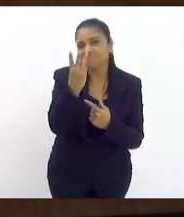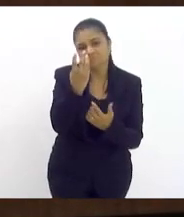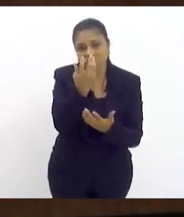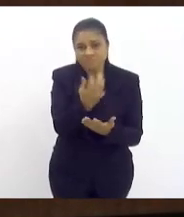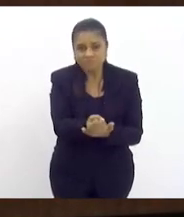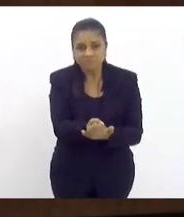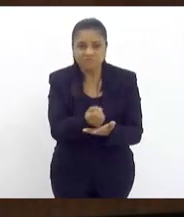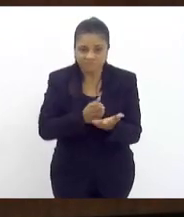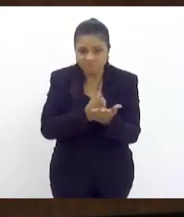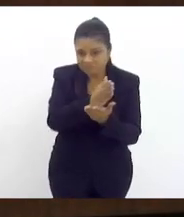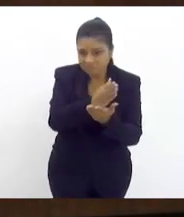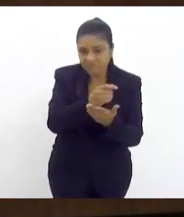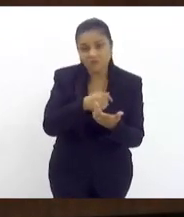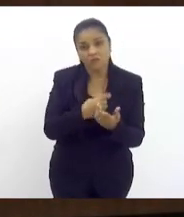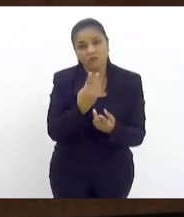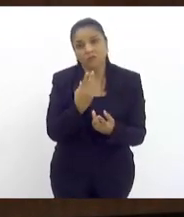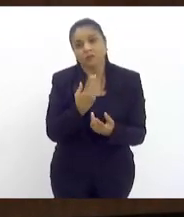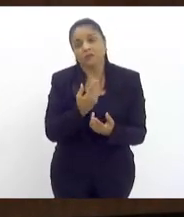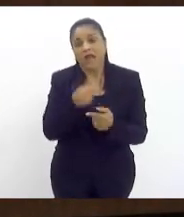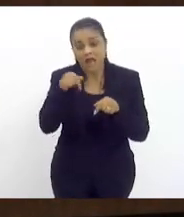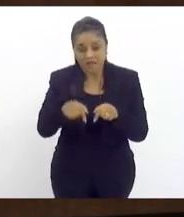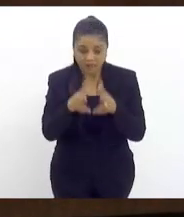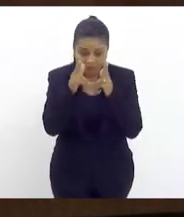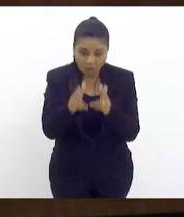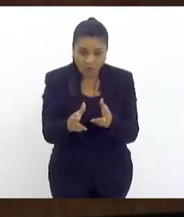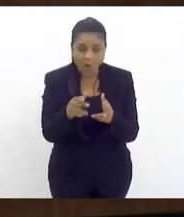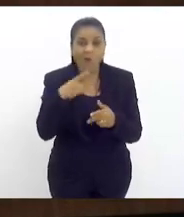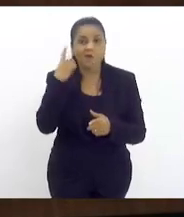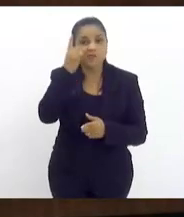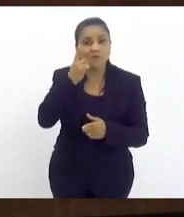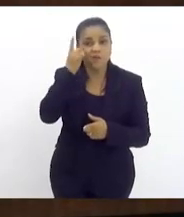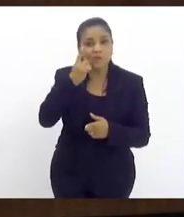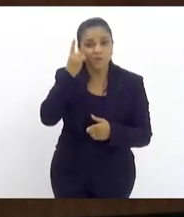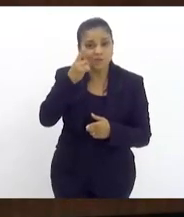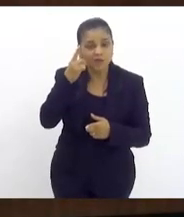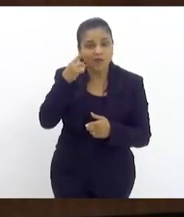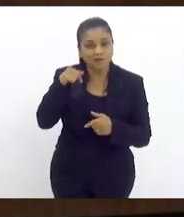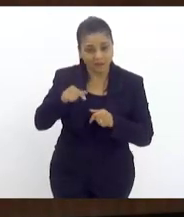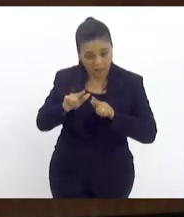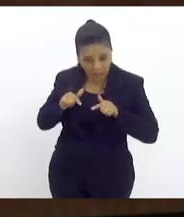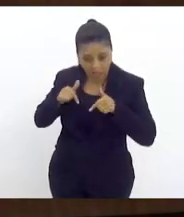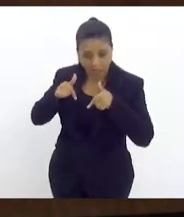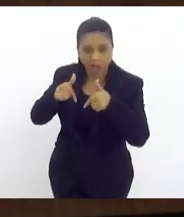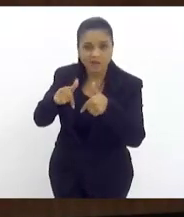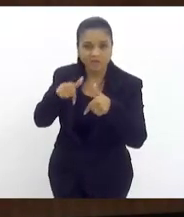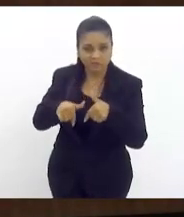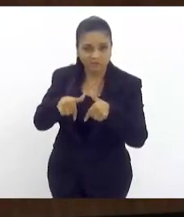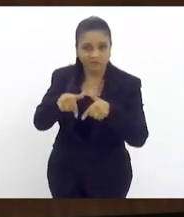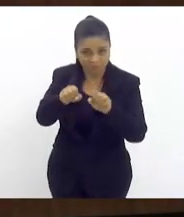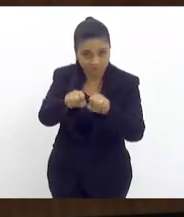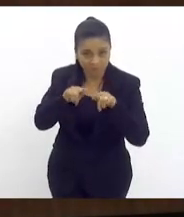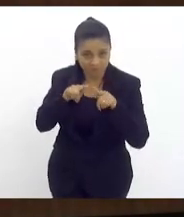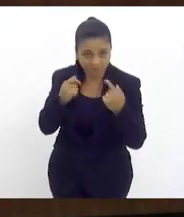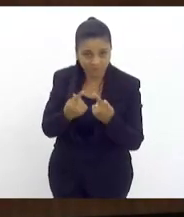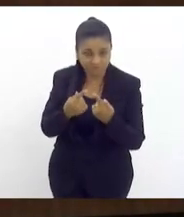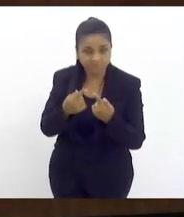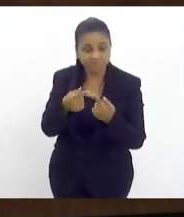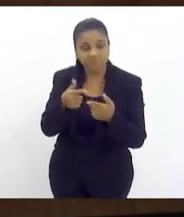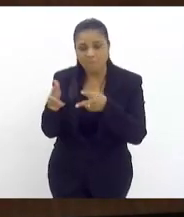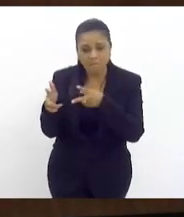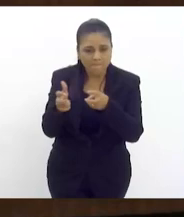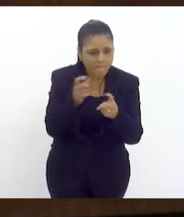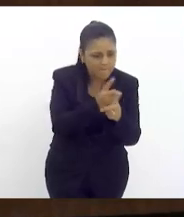o mesmo caso que aqui acontece. Uma deputada, a partir da sua atuação, identifica